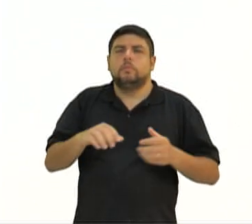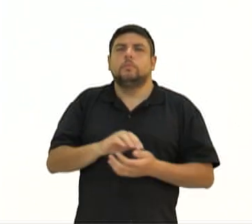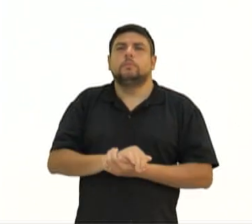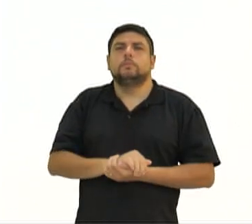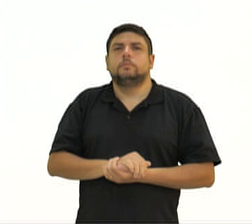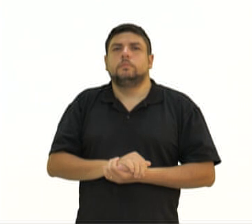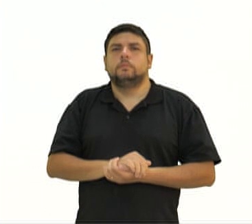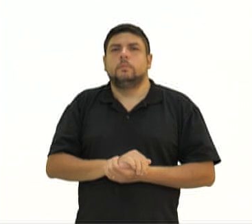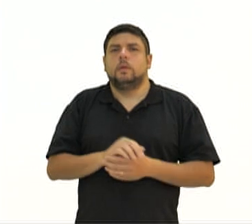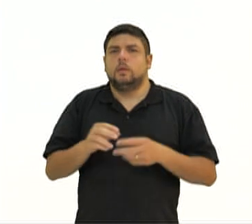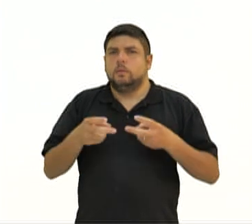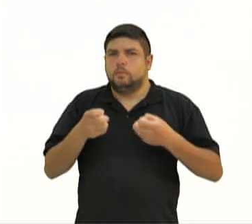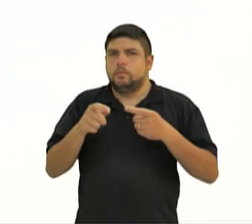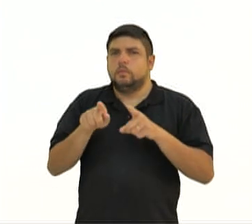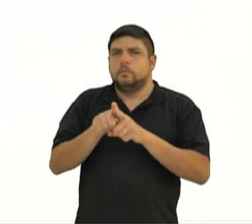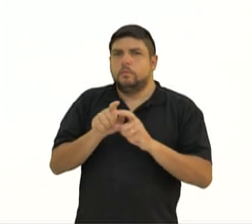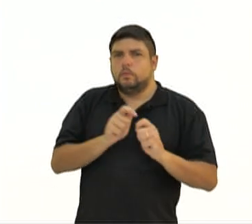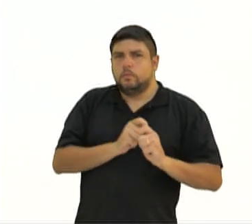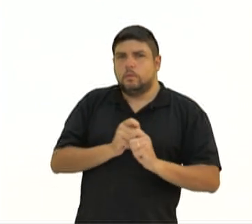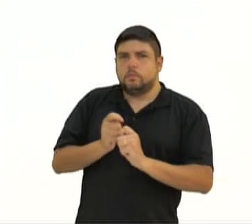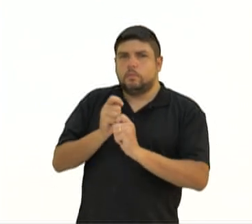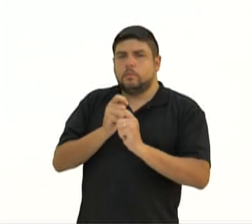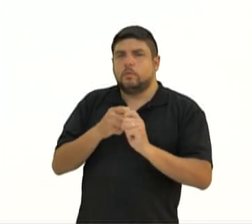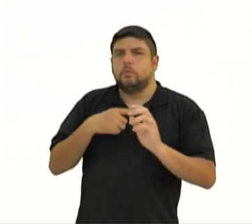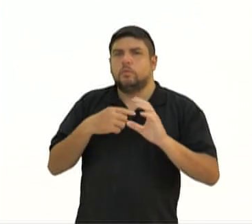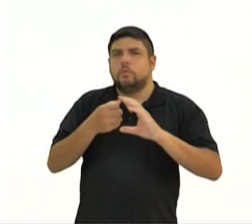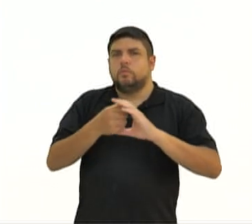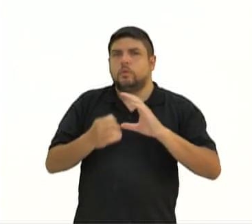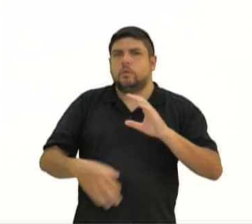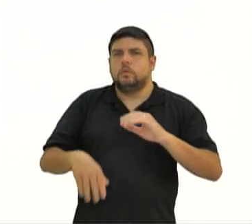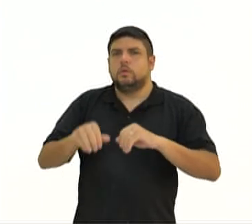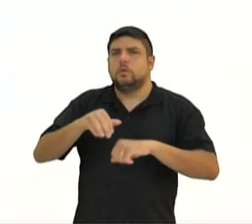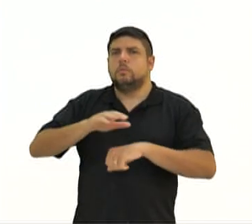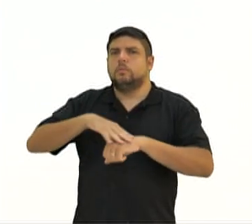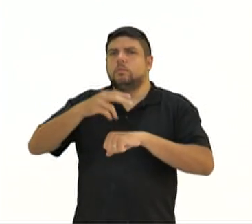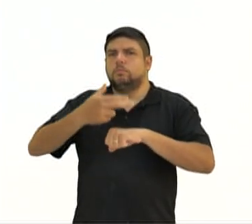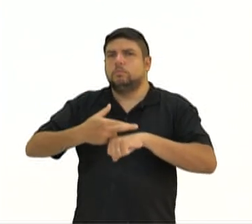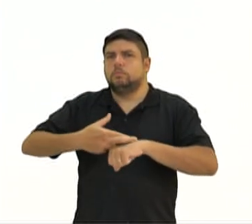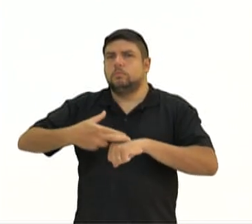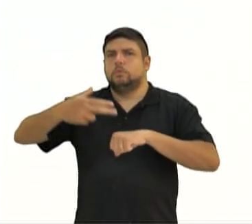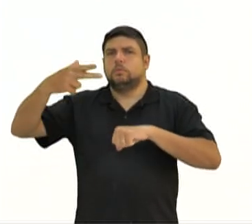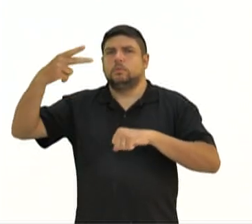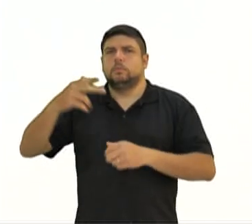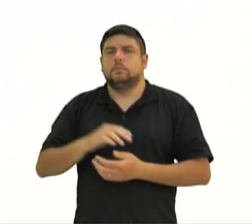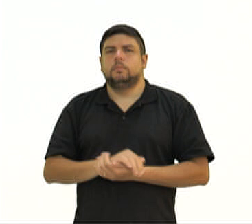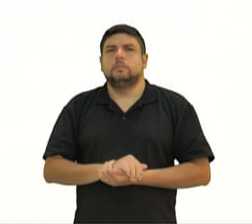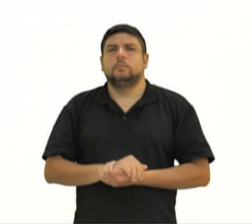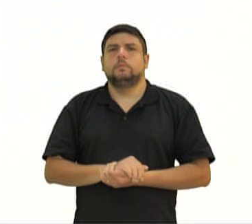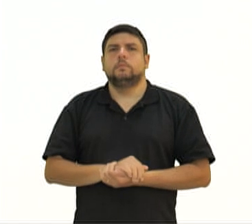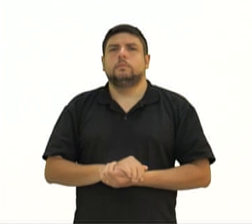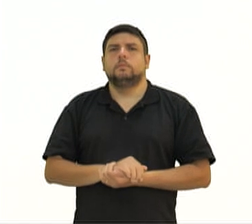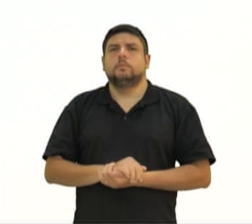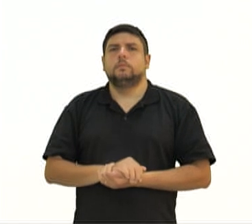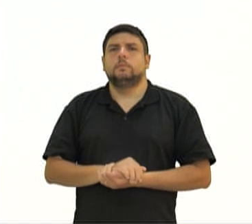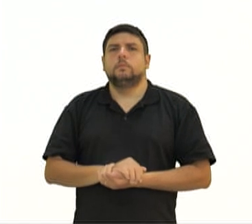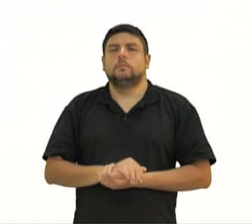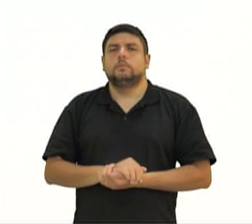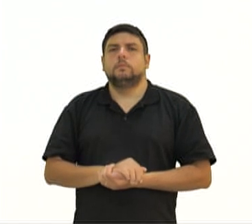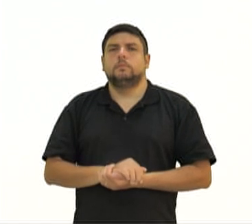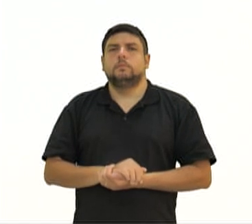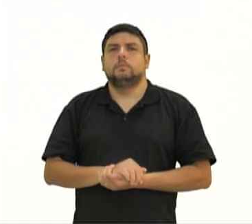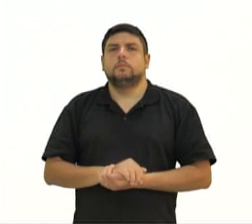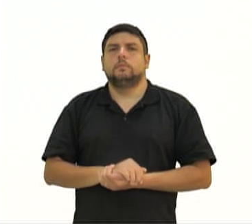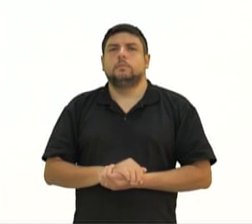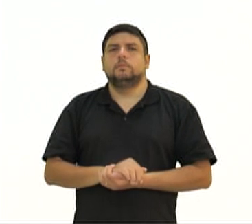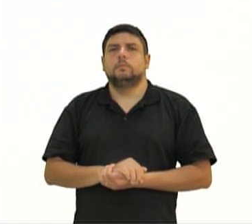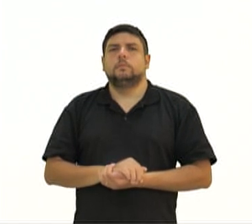né? É uma característica mais rústica essa arte. Aqui nós temos mais uma